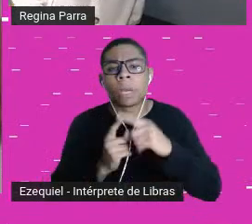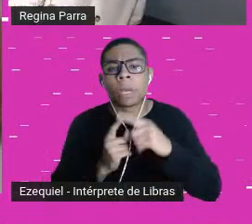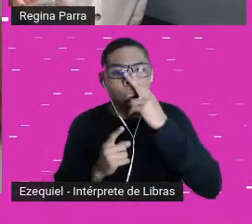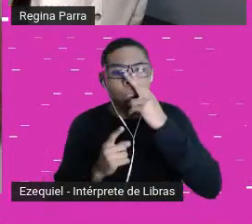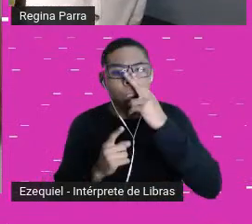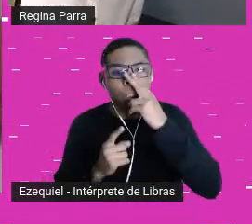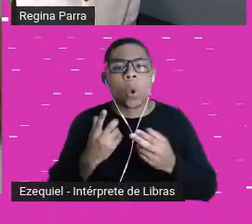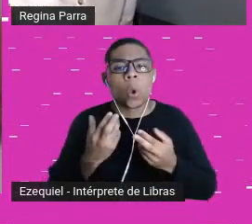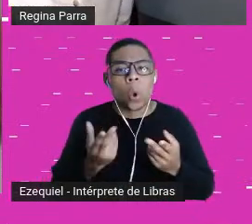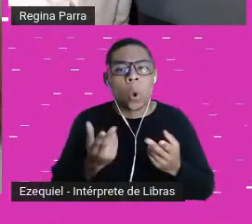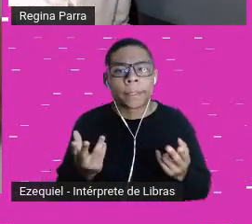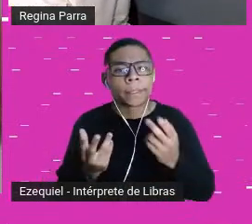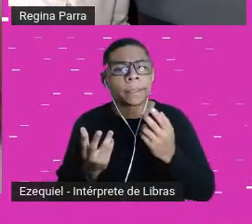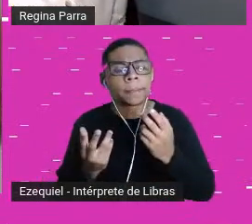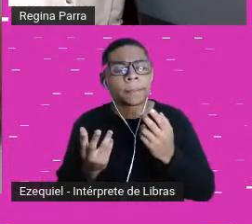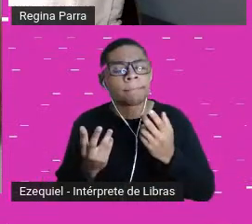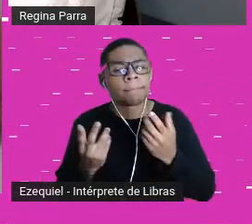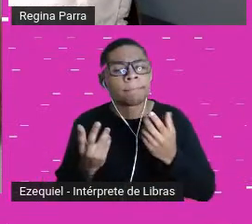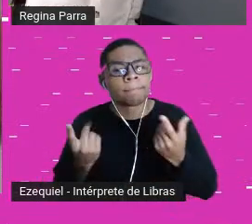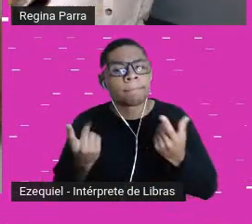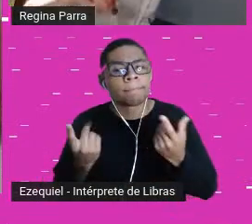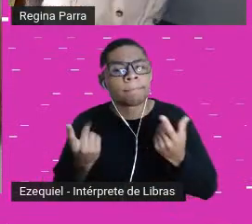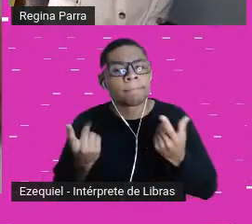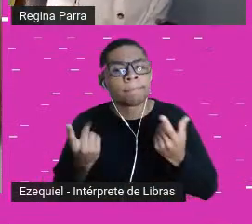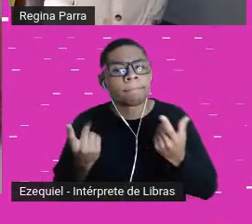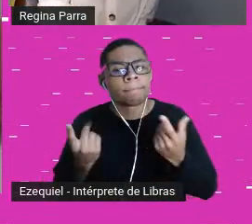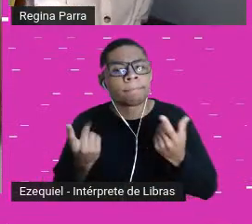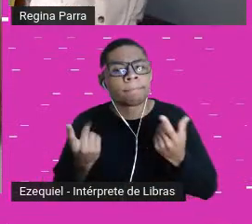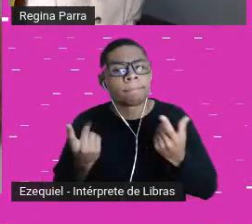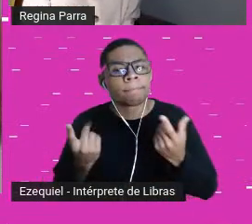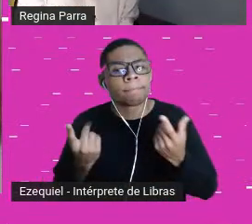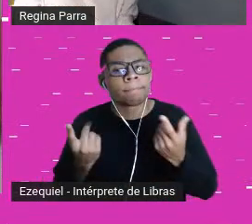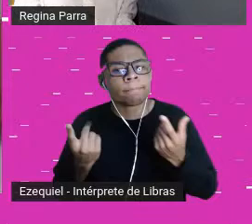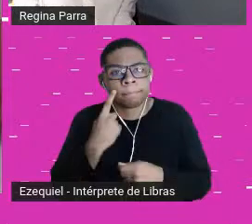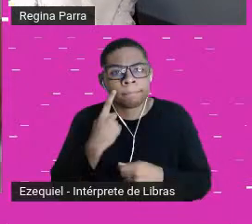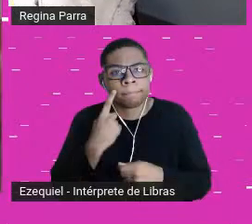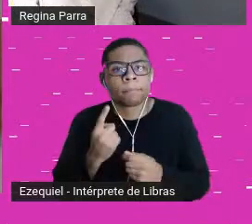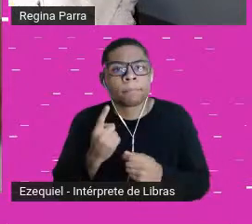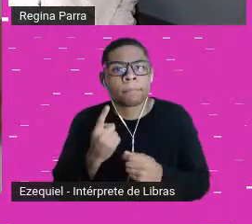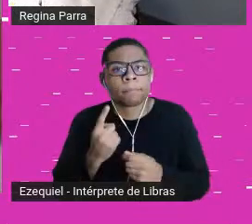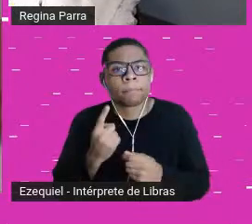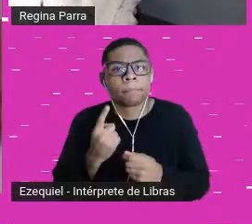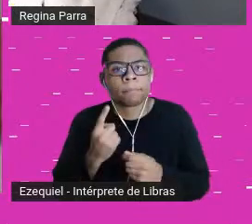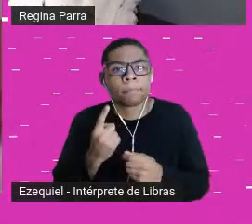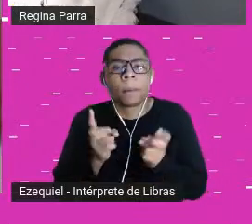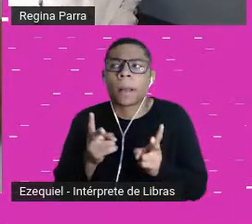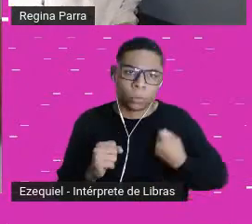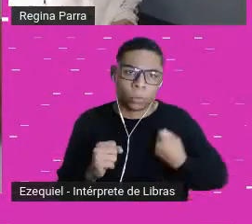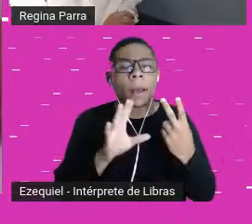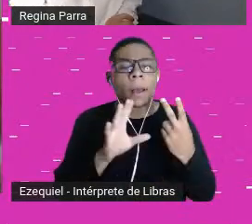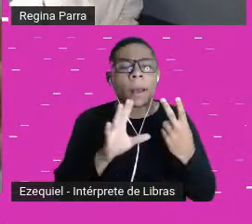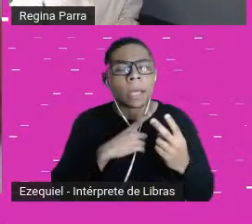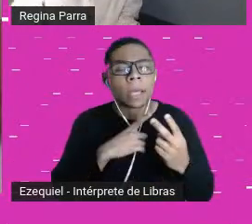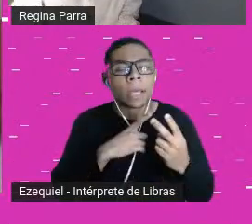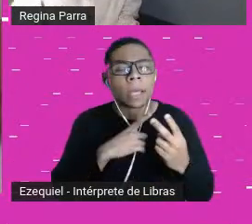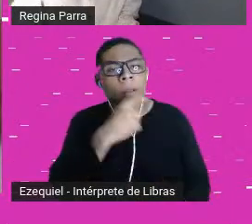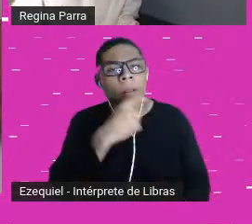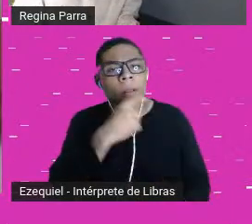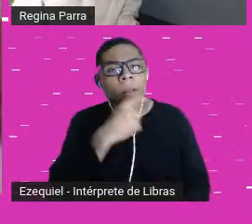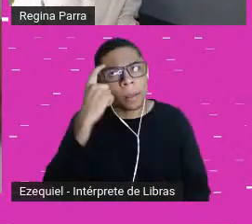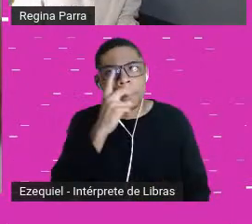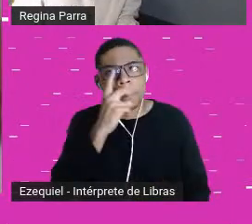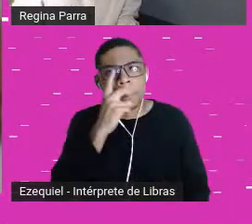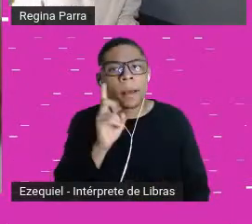depois para o 2 em busca de uma síntese, o 1 já era uma síntese imensa, né? Cada código, cada coisa colocada